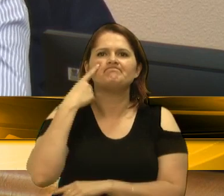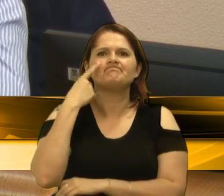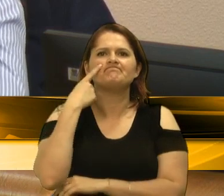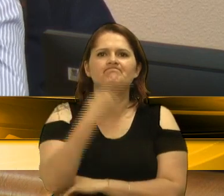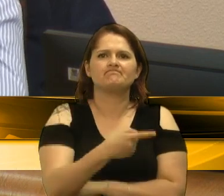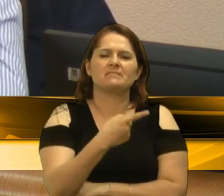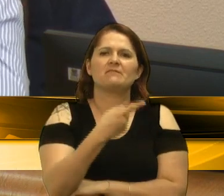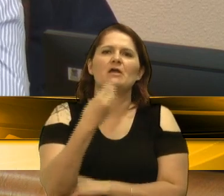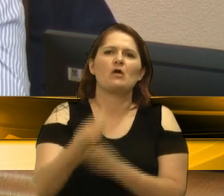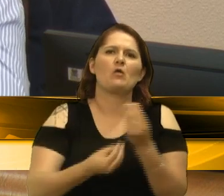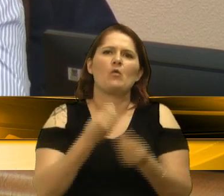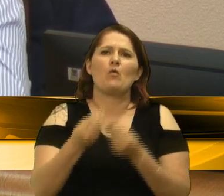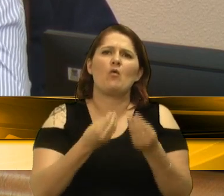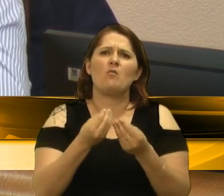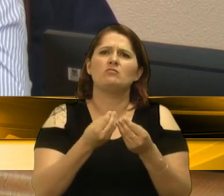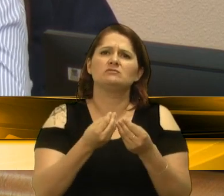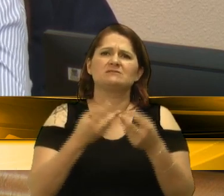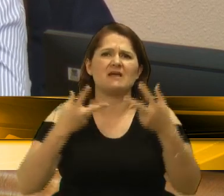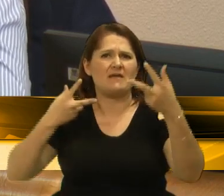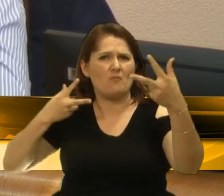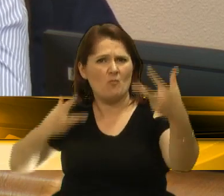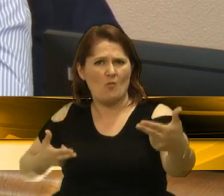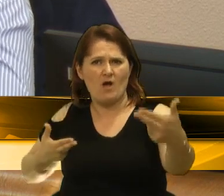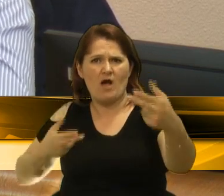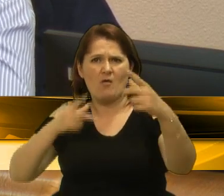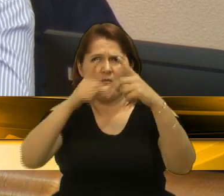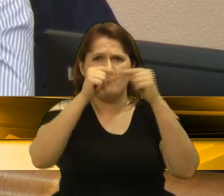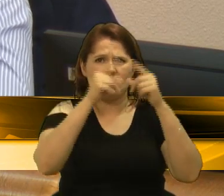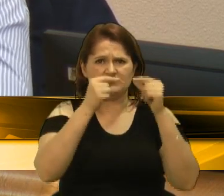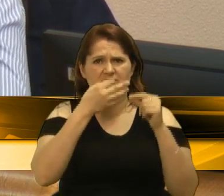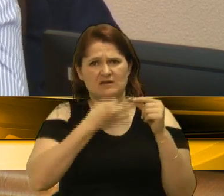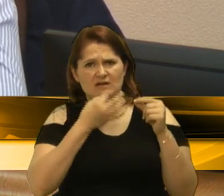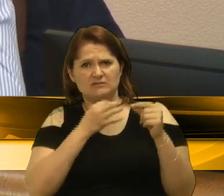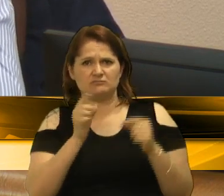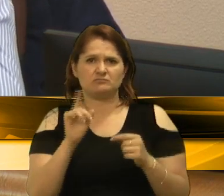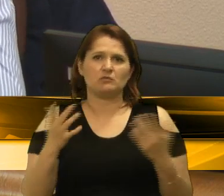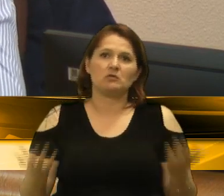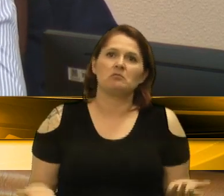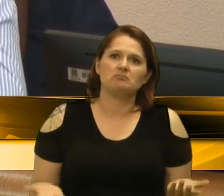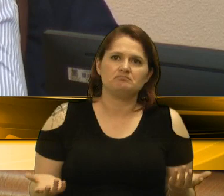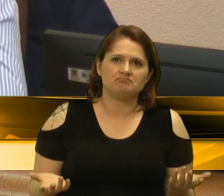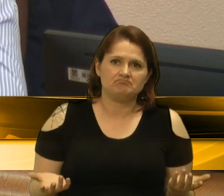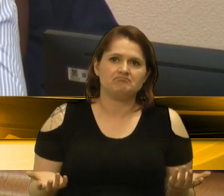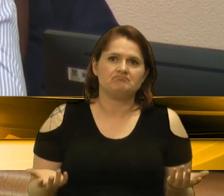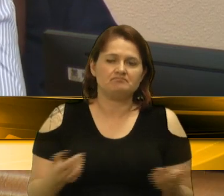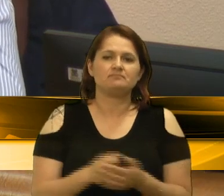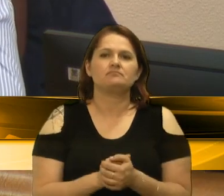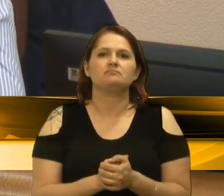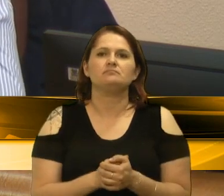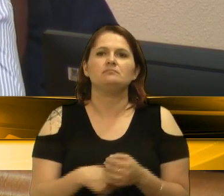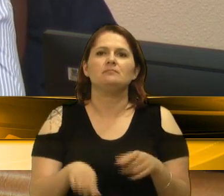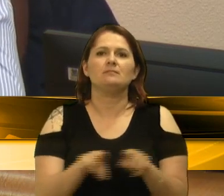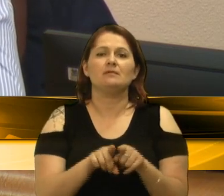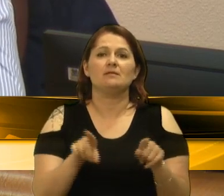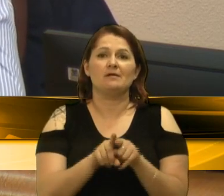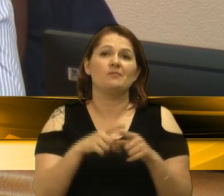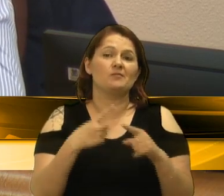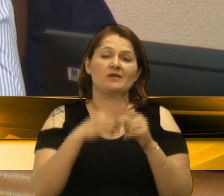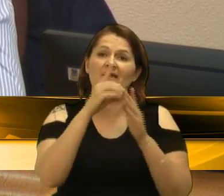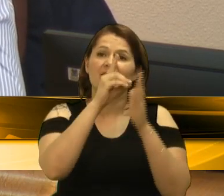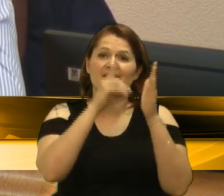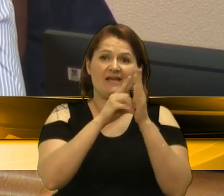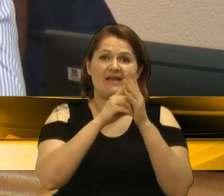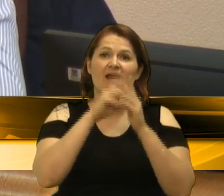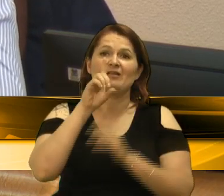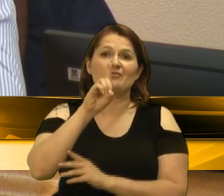ou desproporcionais, não razoáveis. A restrição ao direito de reunião estabelecido pelo Decreto Distrital